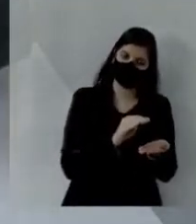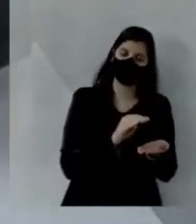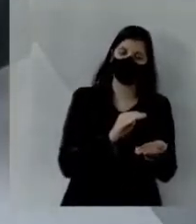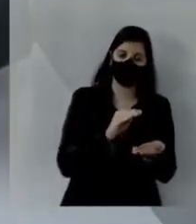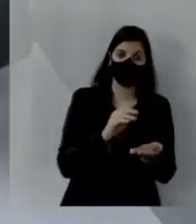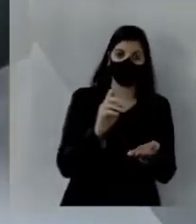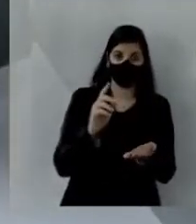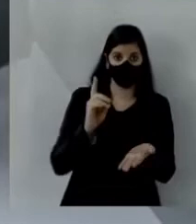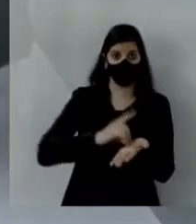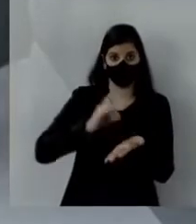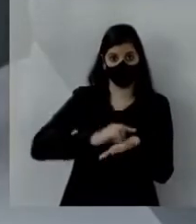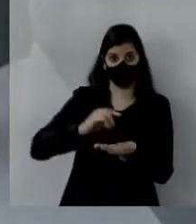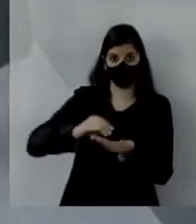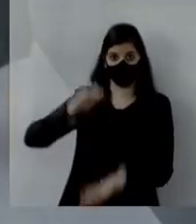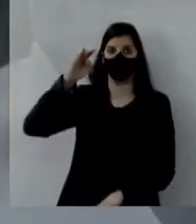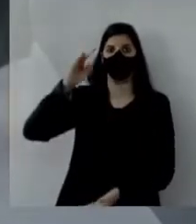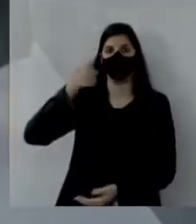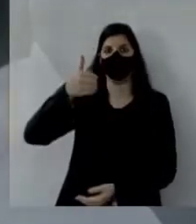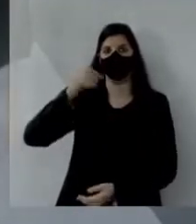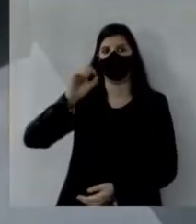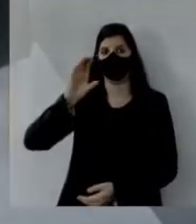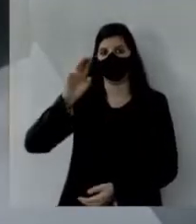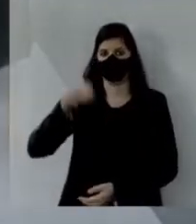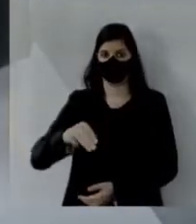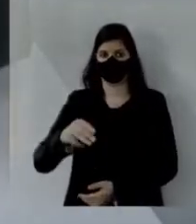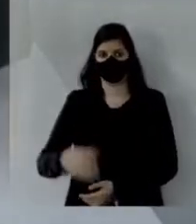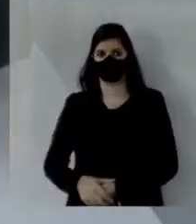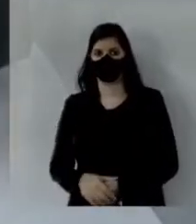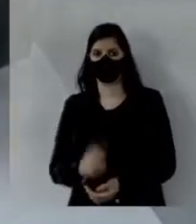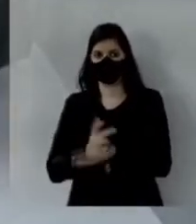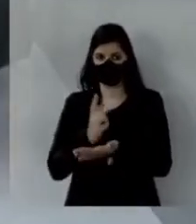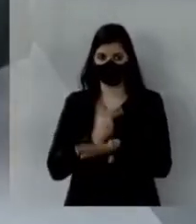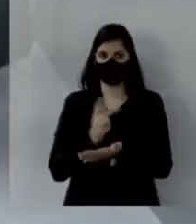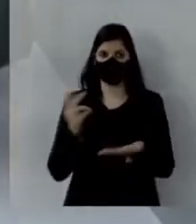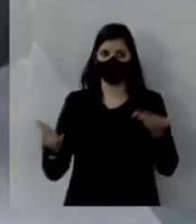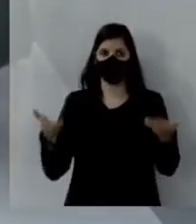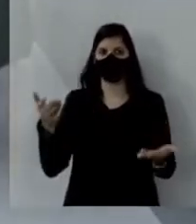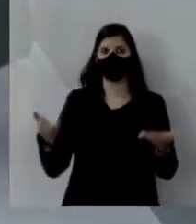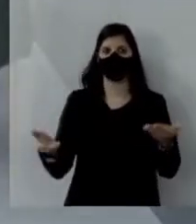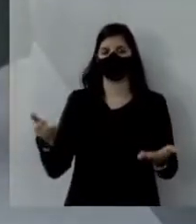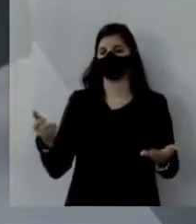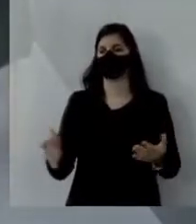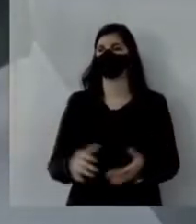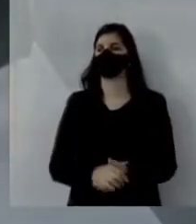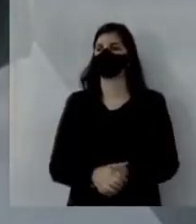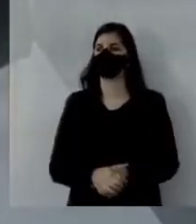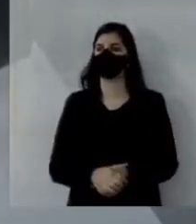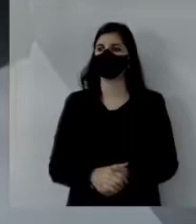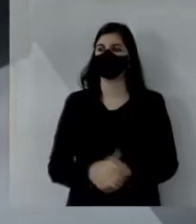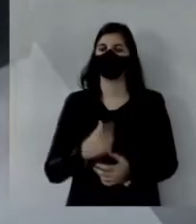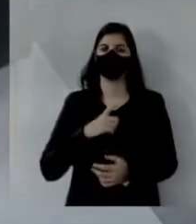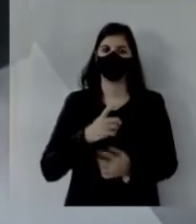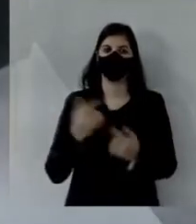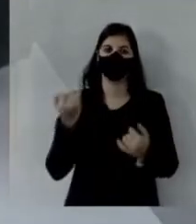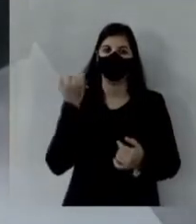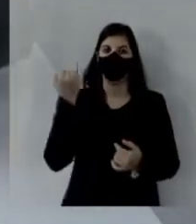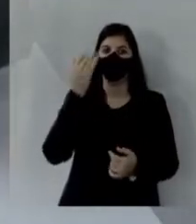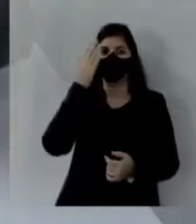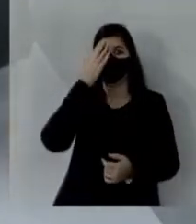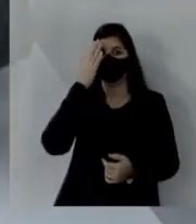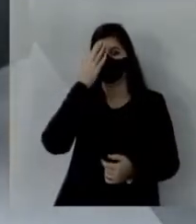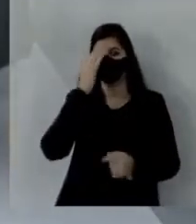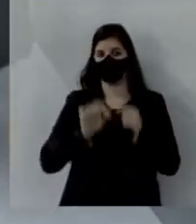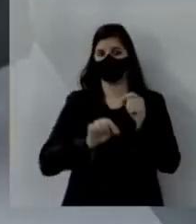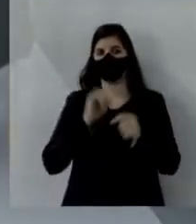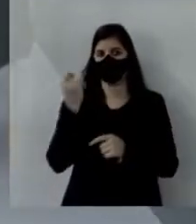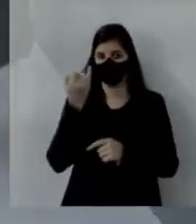corresponde a 10 centímetros no meu real. Então, é sempre nessa proporção. Então, é importante a gente entender a